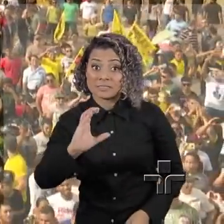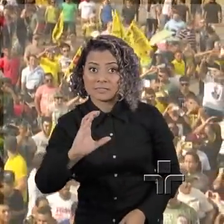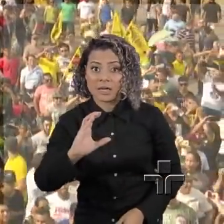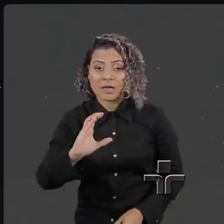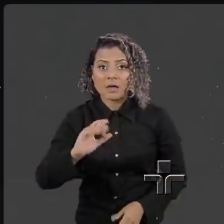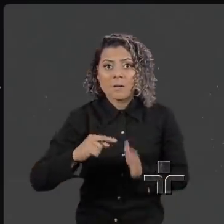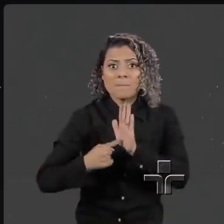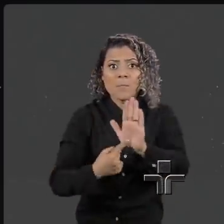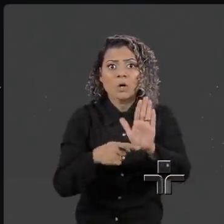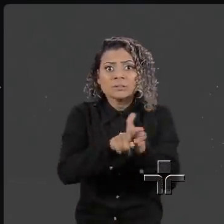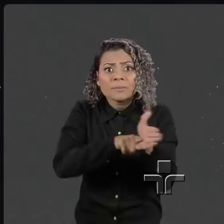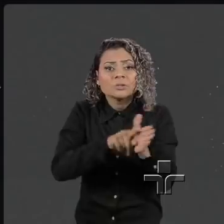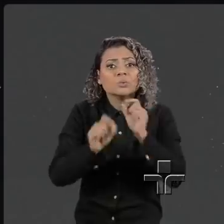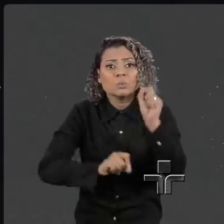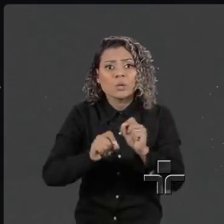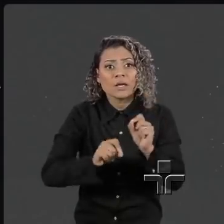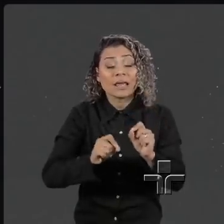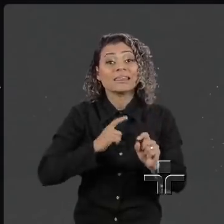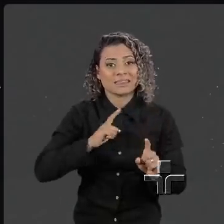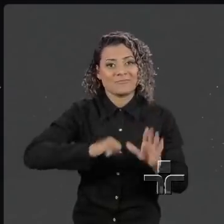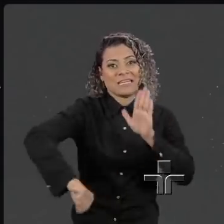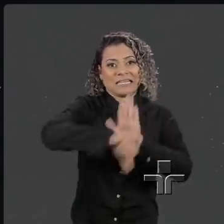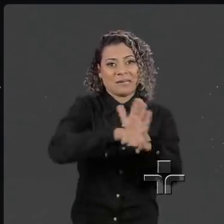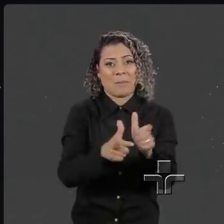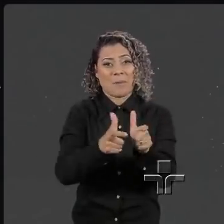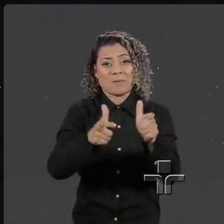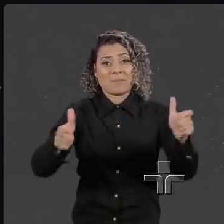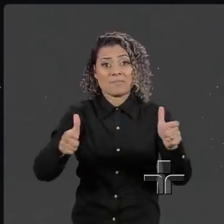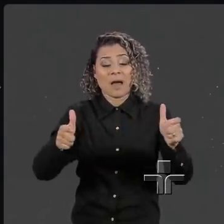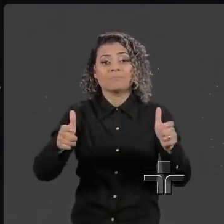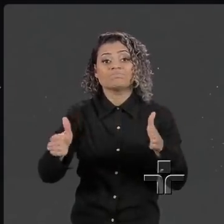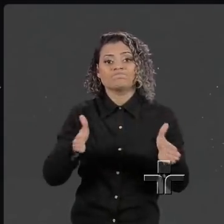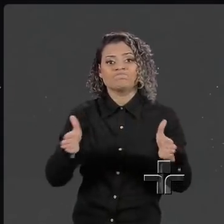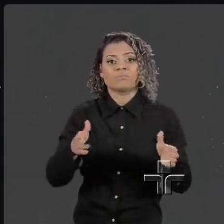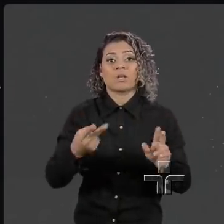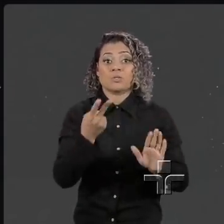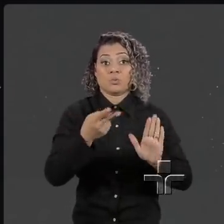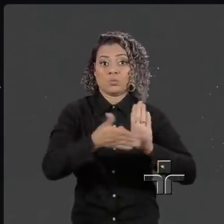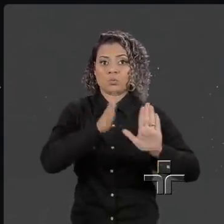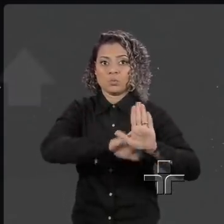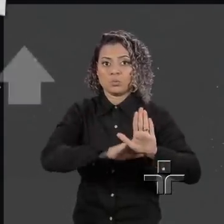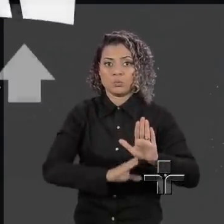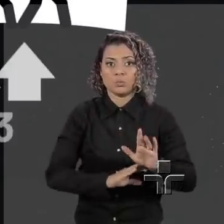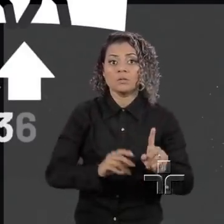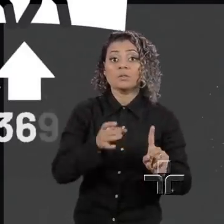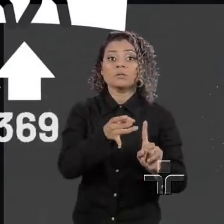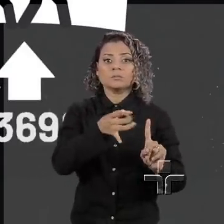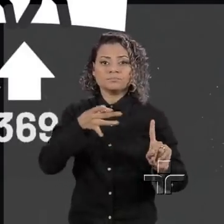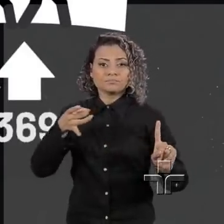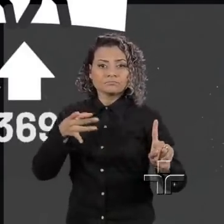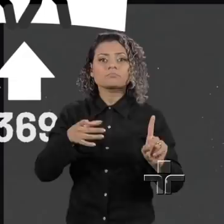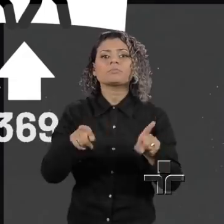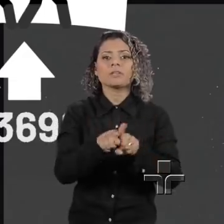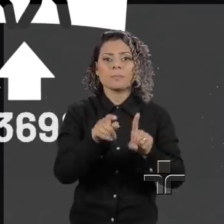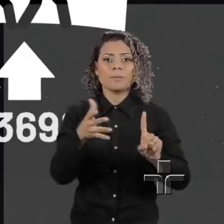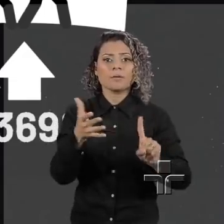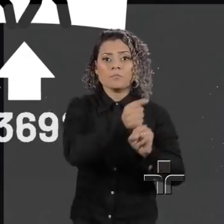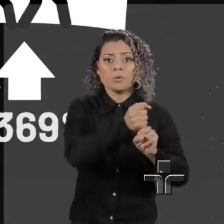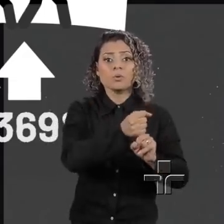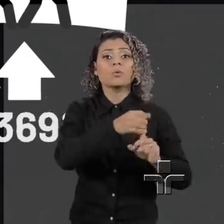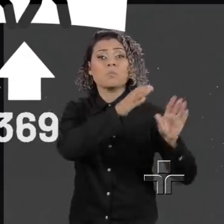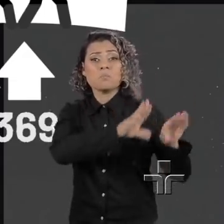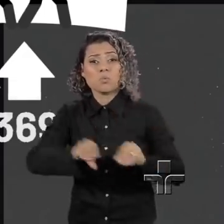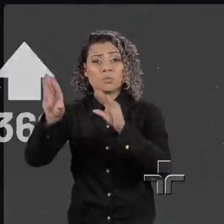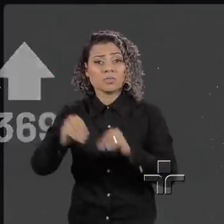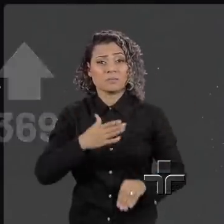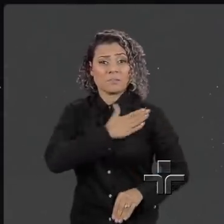Brasil mostram o aumento de alguns crimes entre os 2 turnos da eleição. Xenofobia, mais de